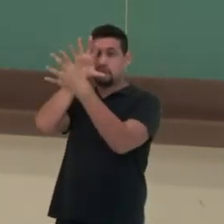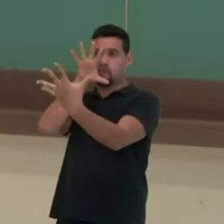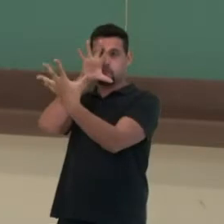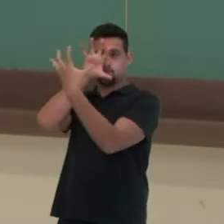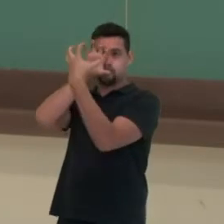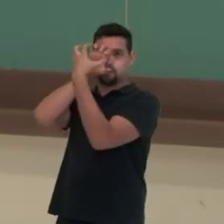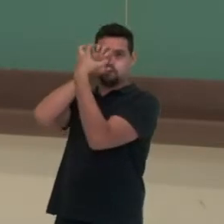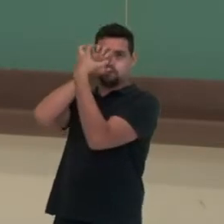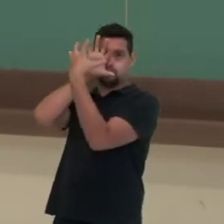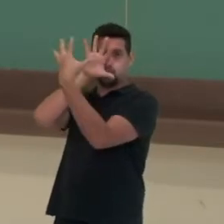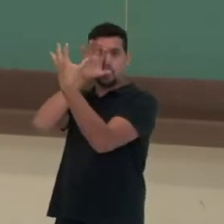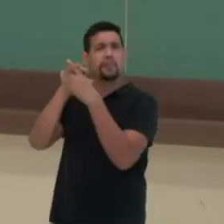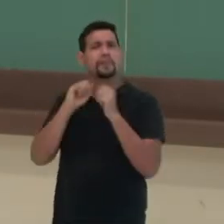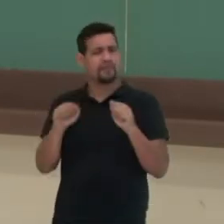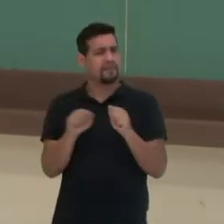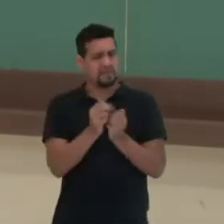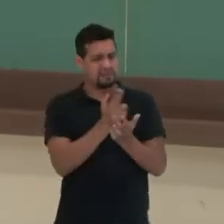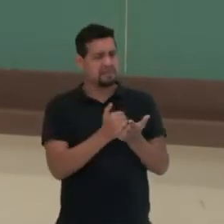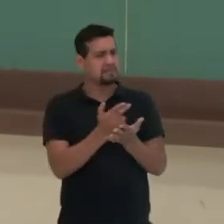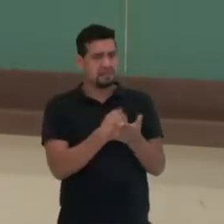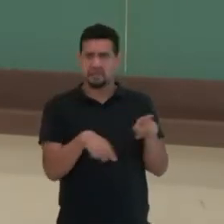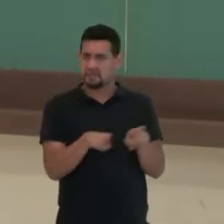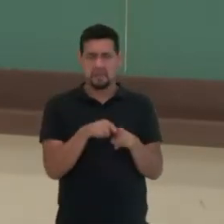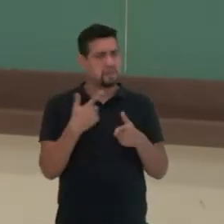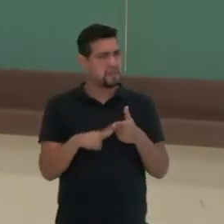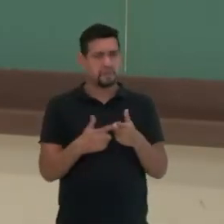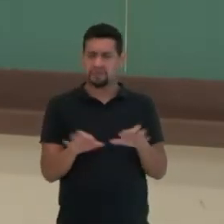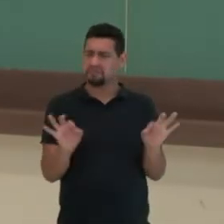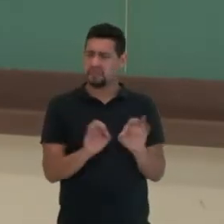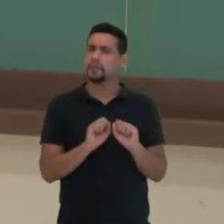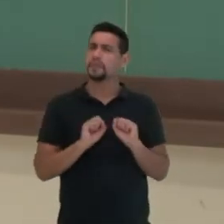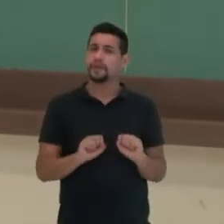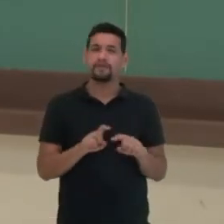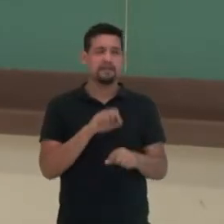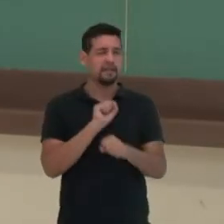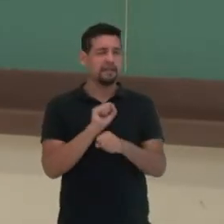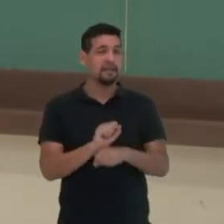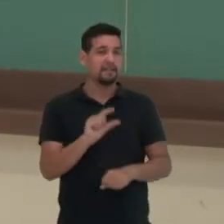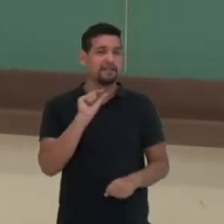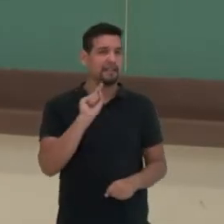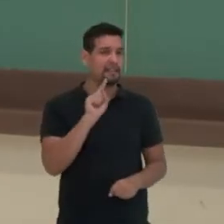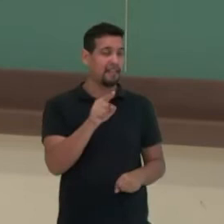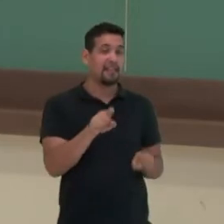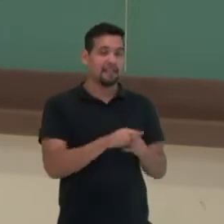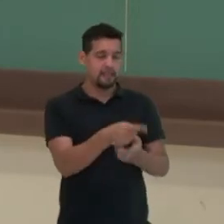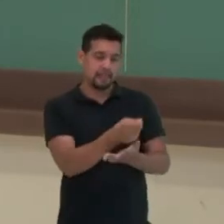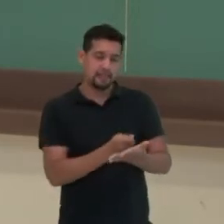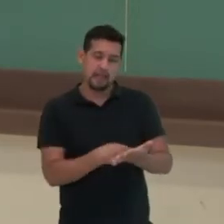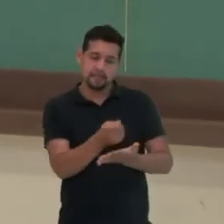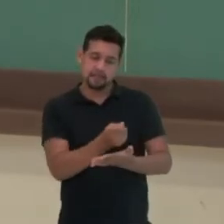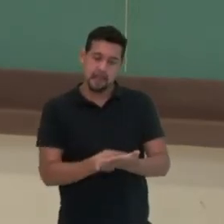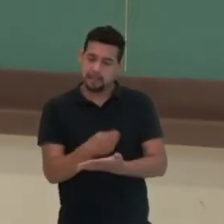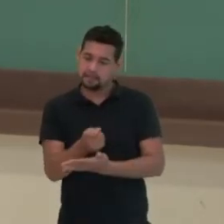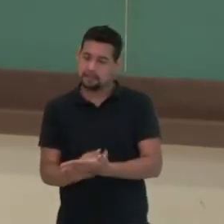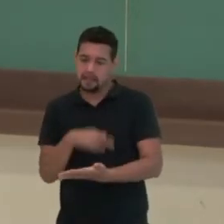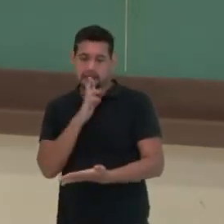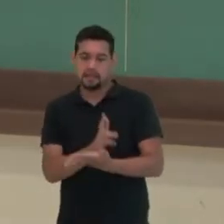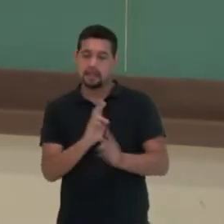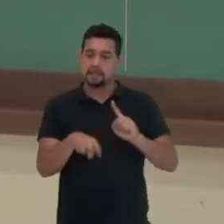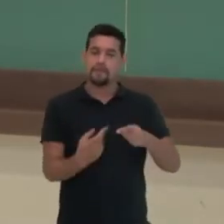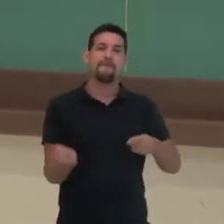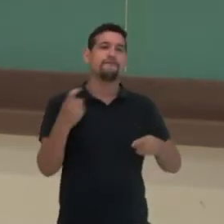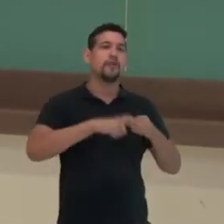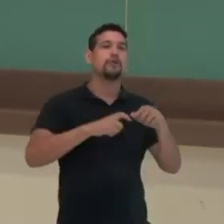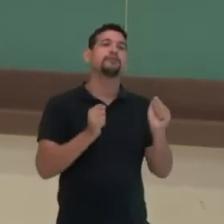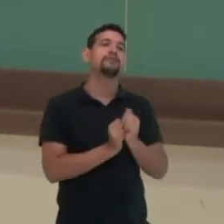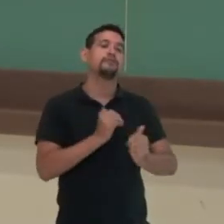quiser enriquecer essa atividade, se quiser desenhar também, não tem nenhum problema, ao contrário. Vou dar um tempinho para você anotar, para você responder e a gente já retorna